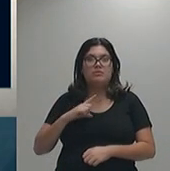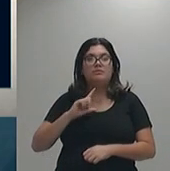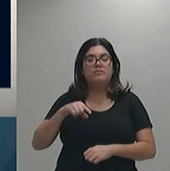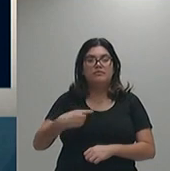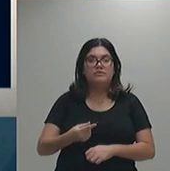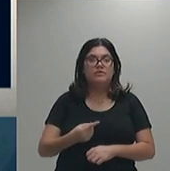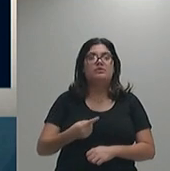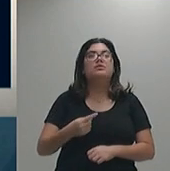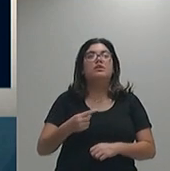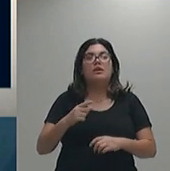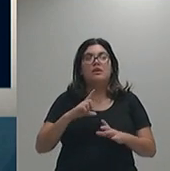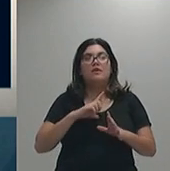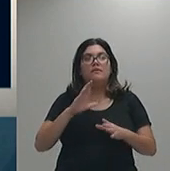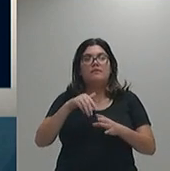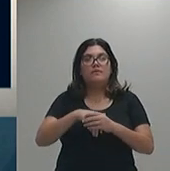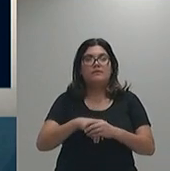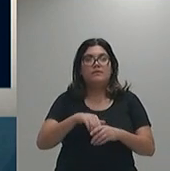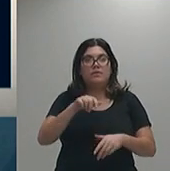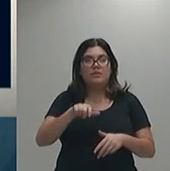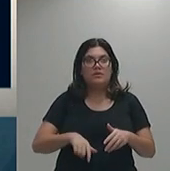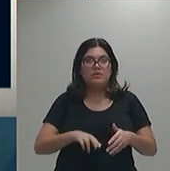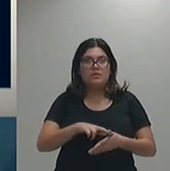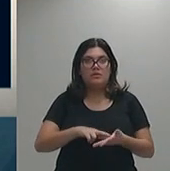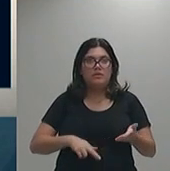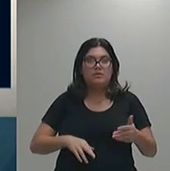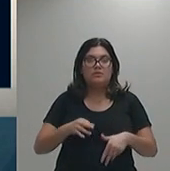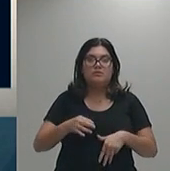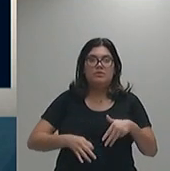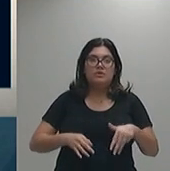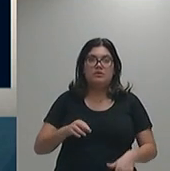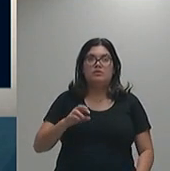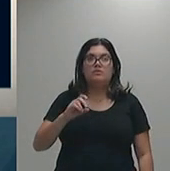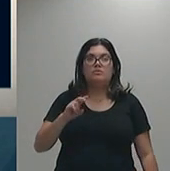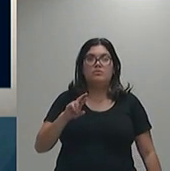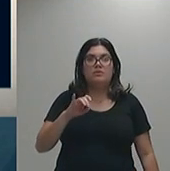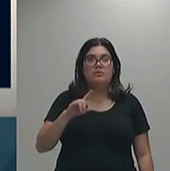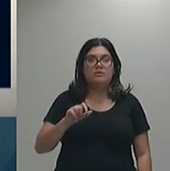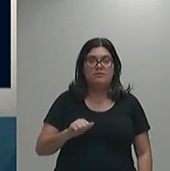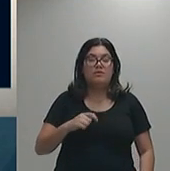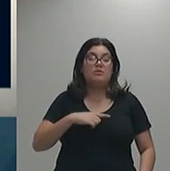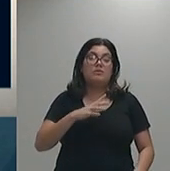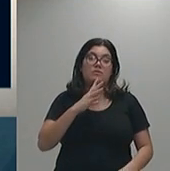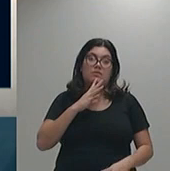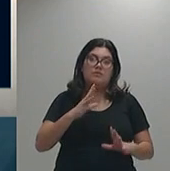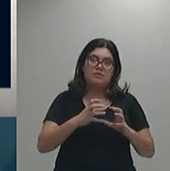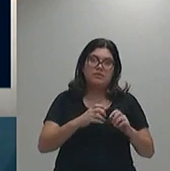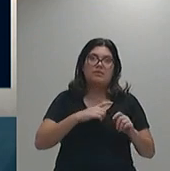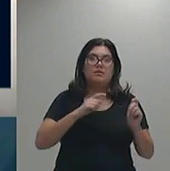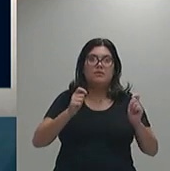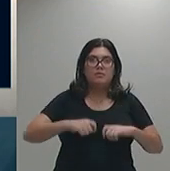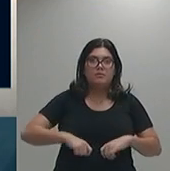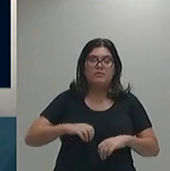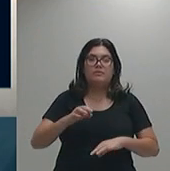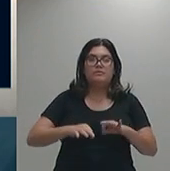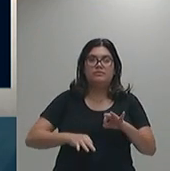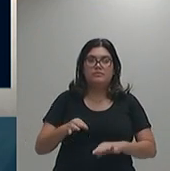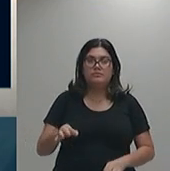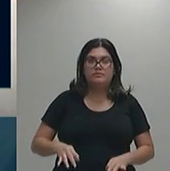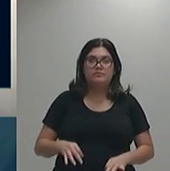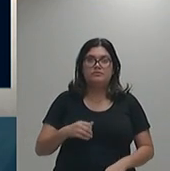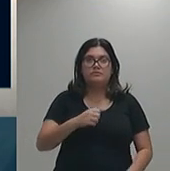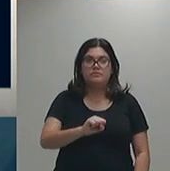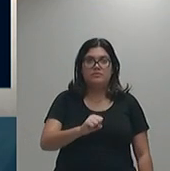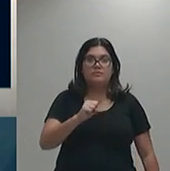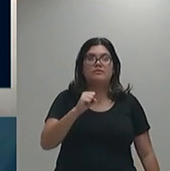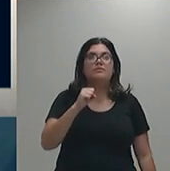relator Ministro Ricardo Coelho conhecendo do conflito declarando competente o juízo da 83ª Vara